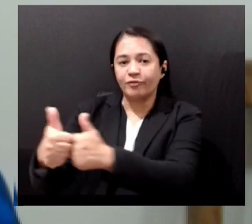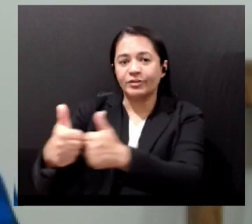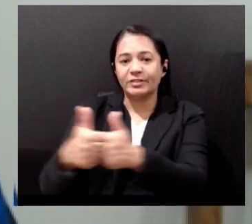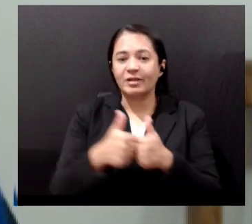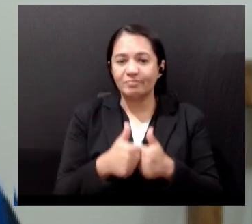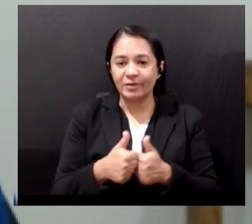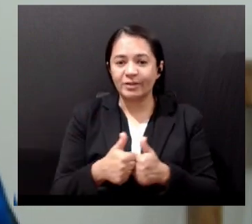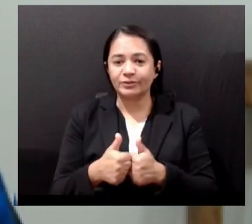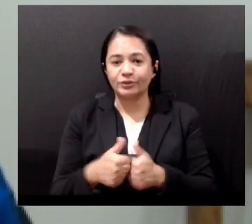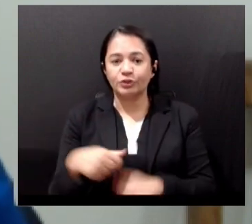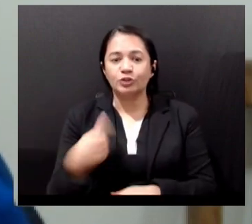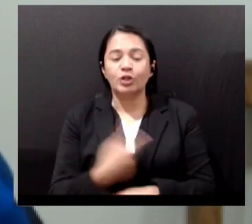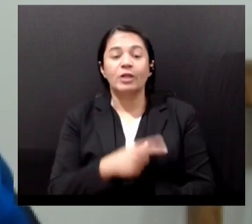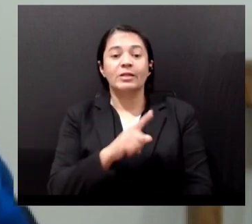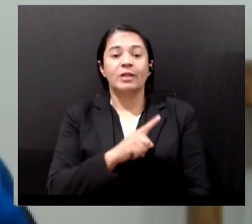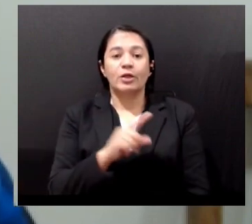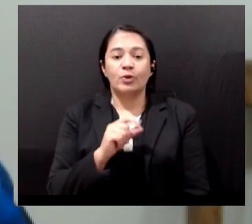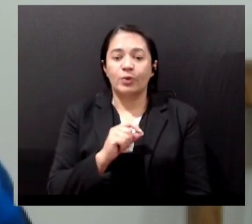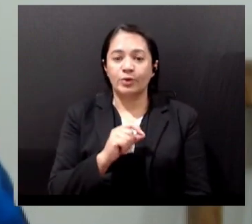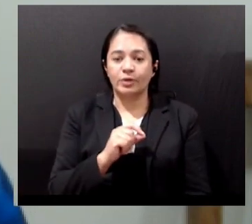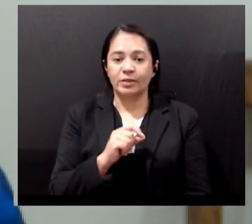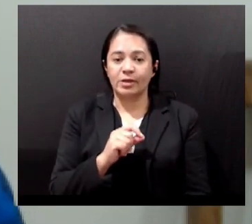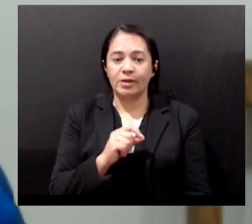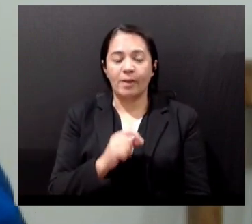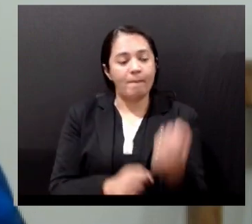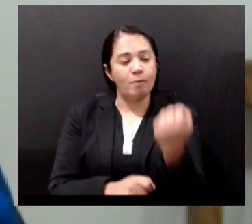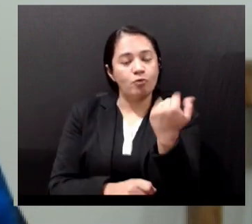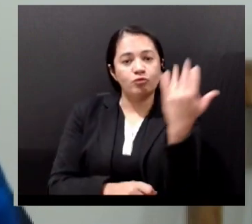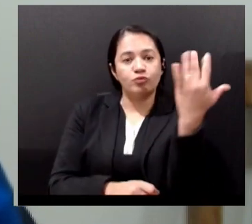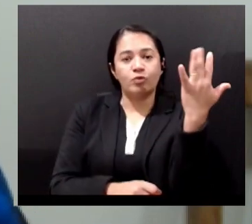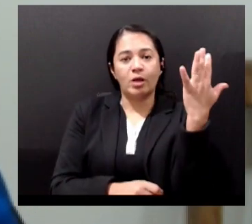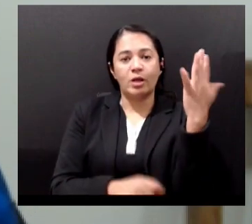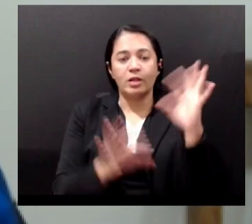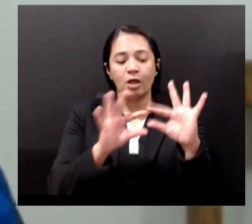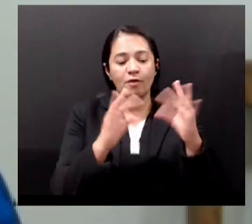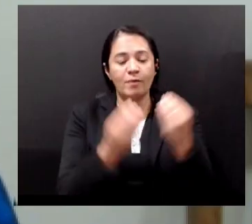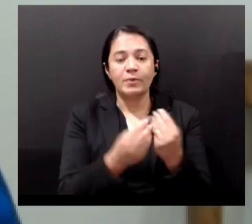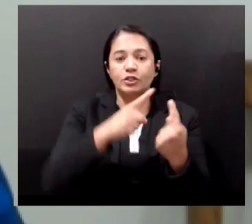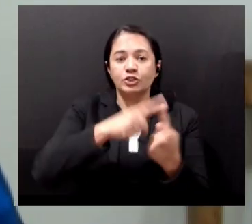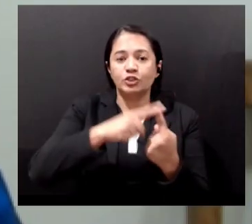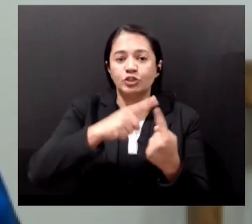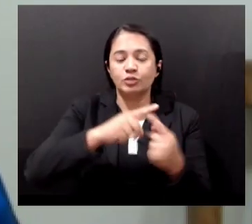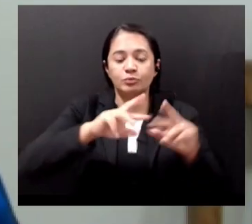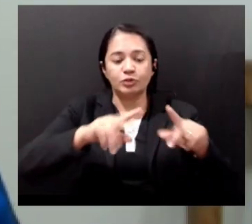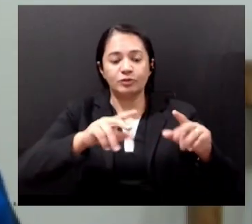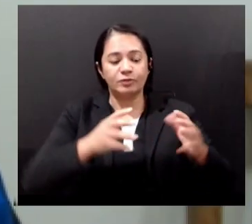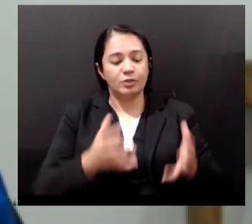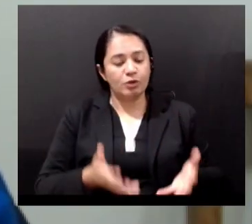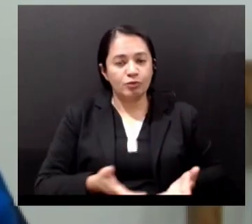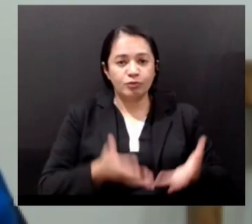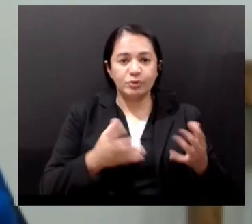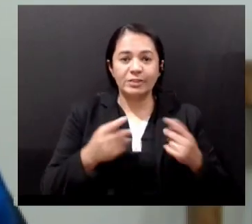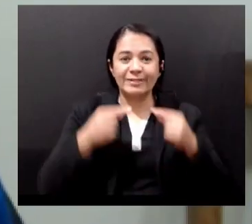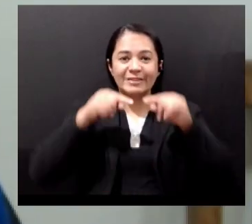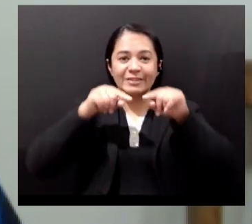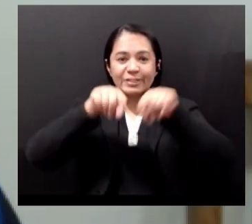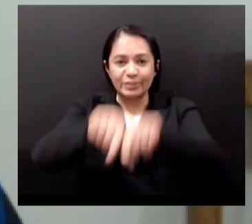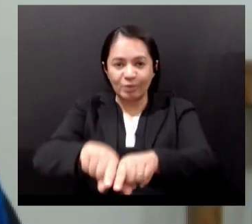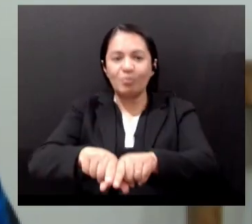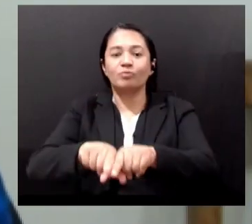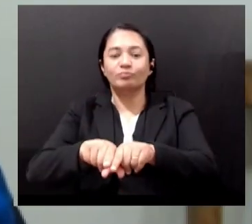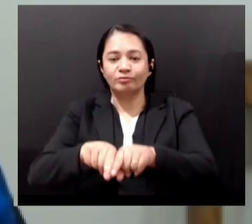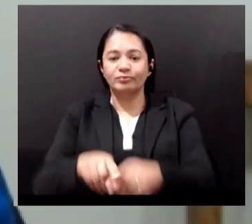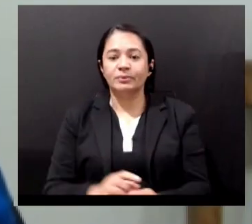campos vizinhos, nós temos plantas de famílias diferentes sendo cultivadas